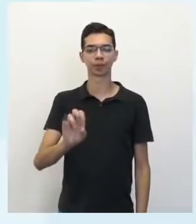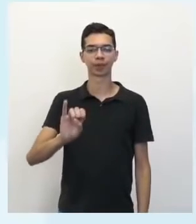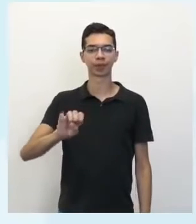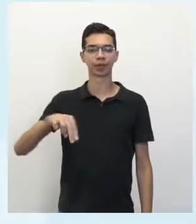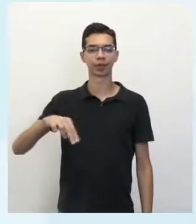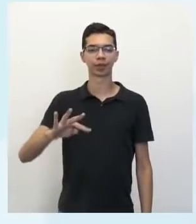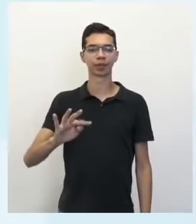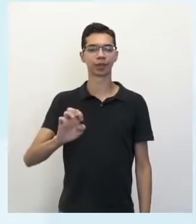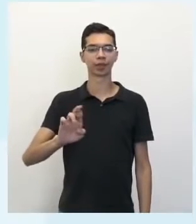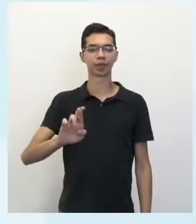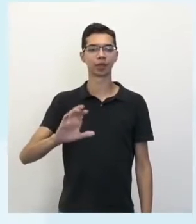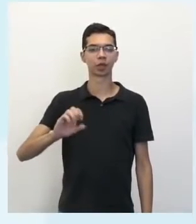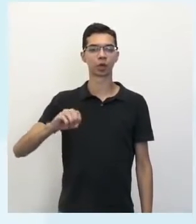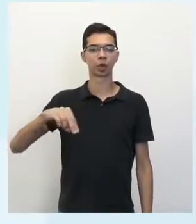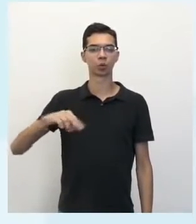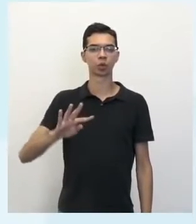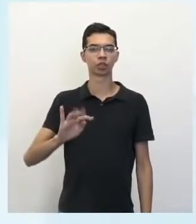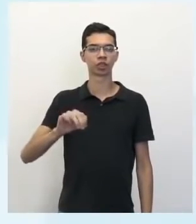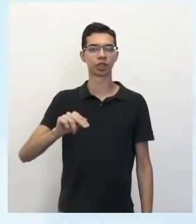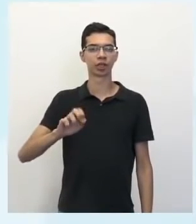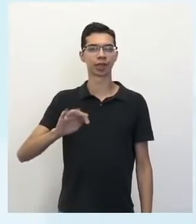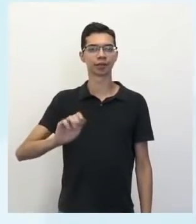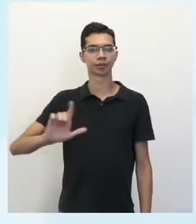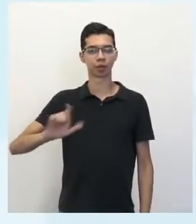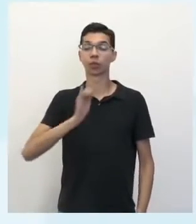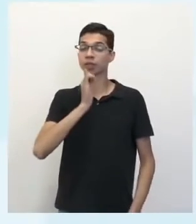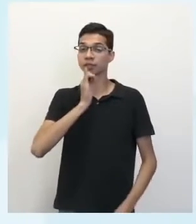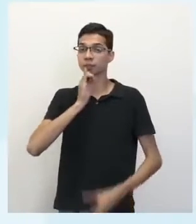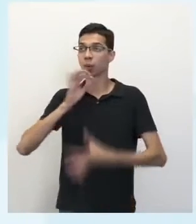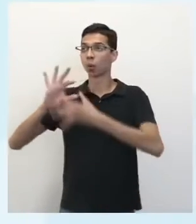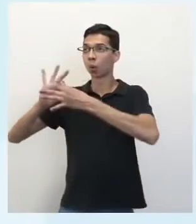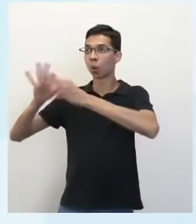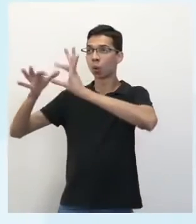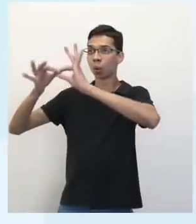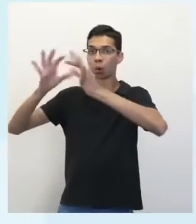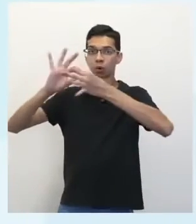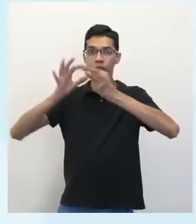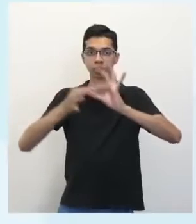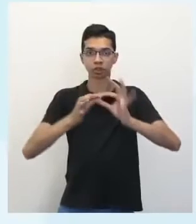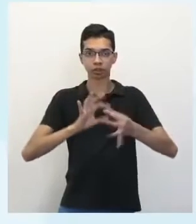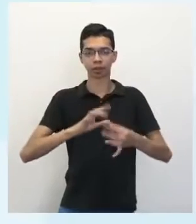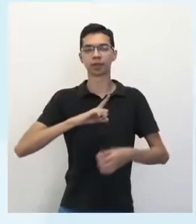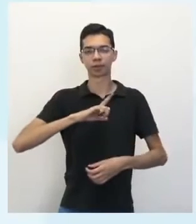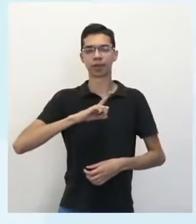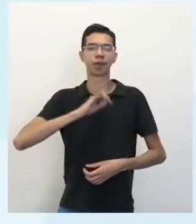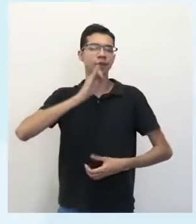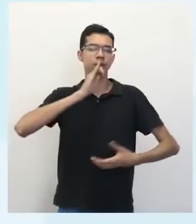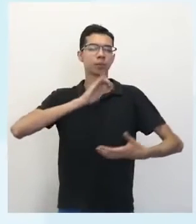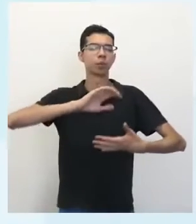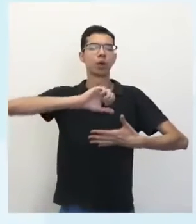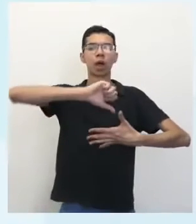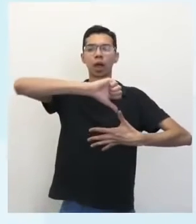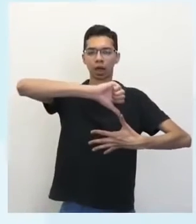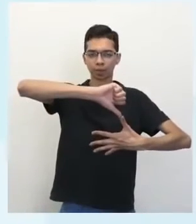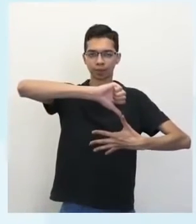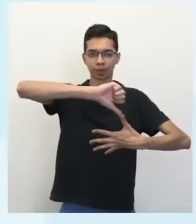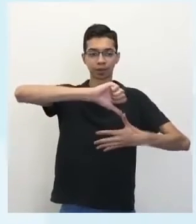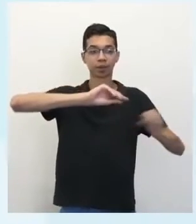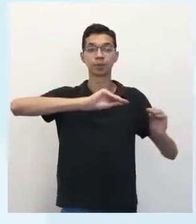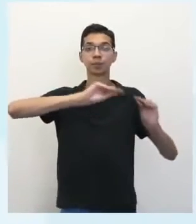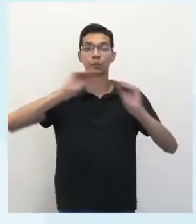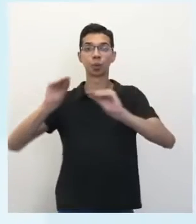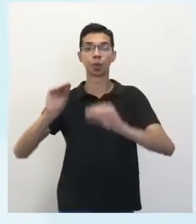a migração ela é de um continente para o outro, né? Então ele sai, por exemplo, da América do Sul e vai para a Europa